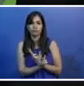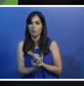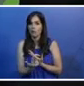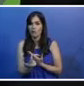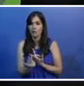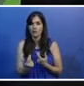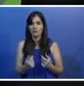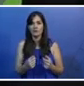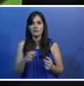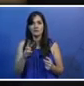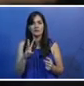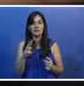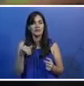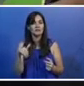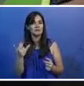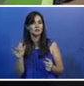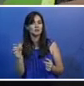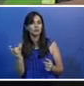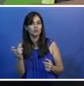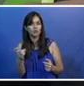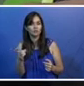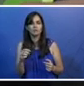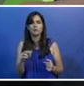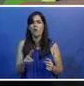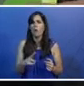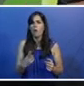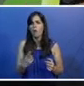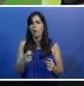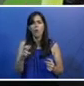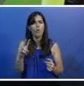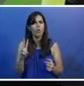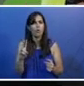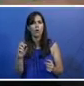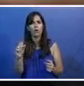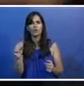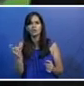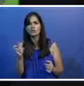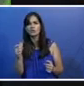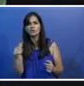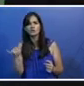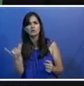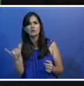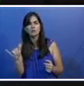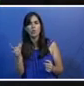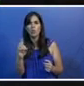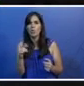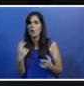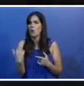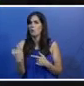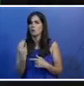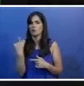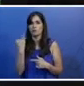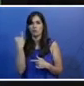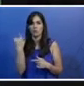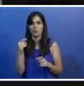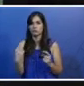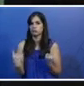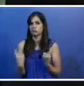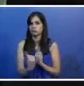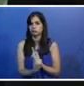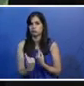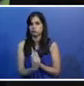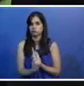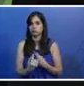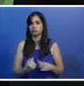que 3yx, posso escrever como 3xy. Aí, a parte